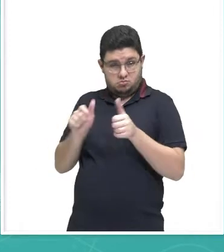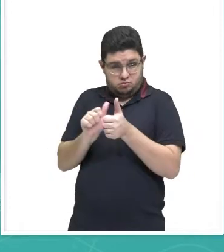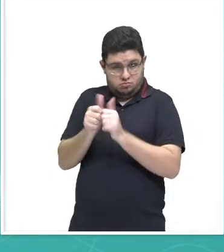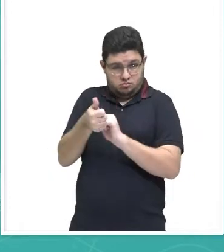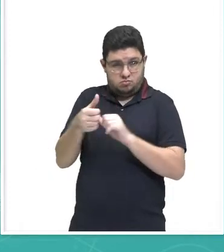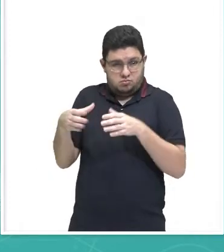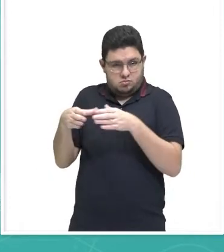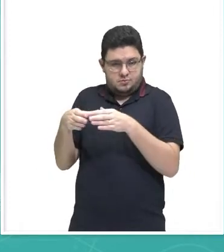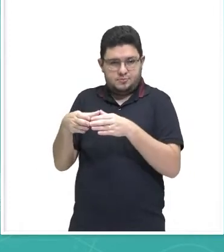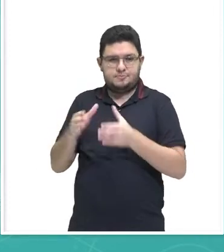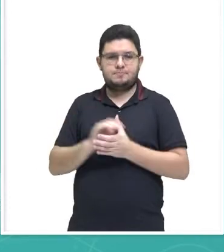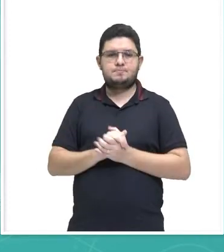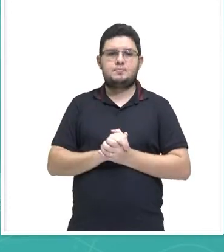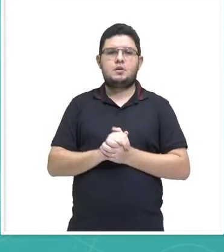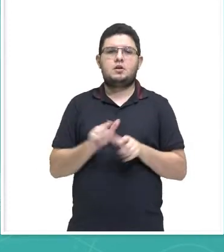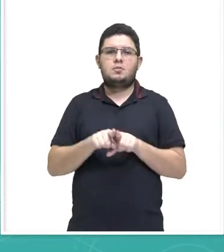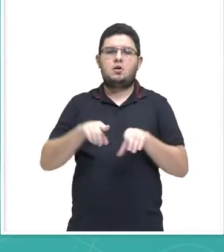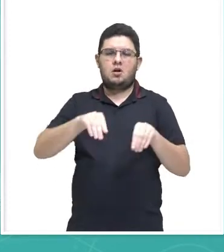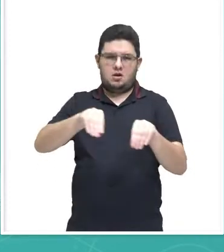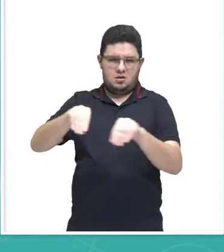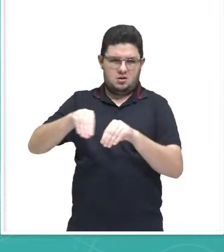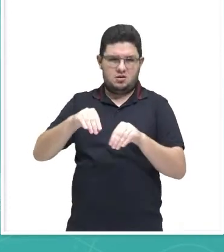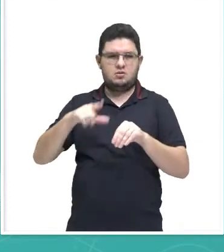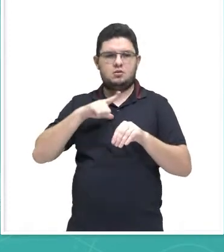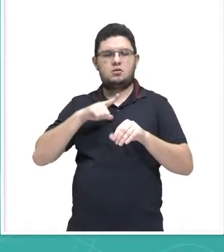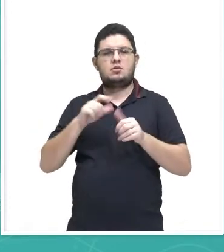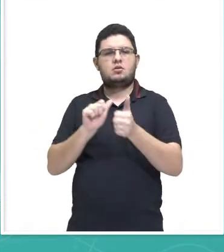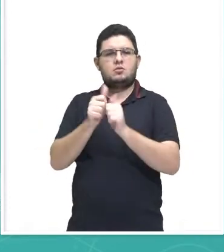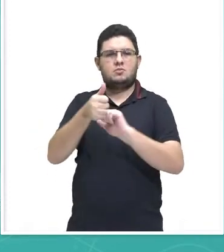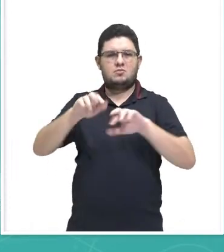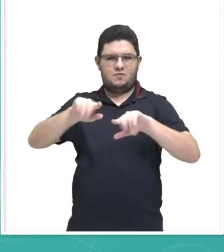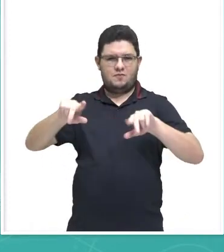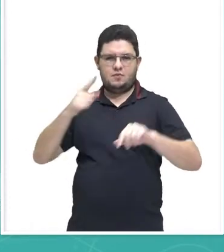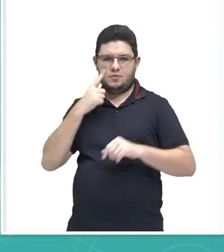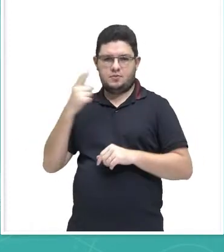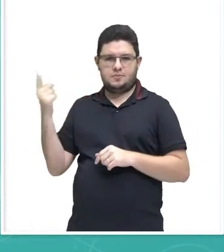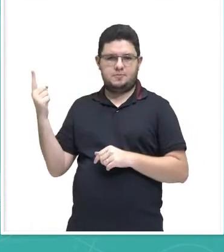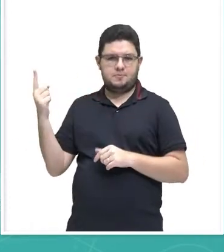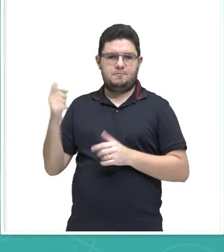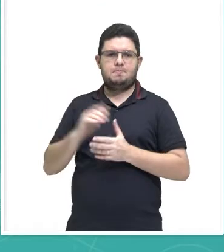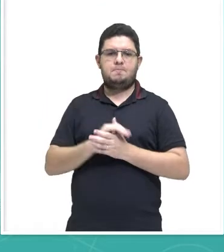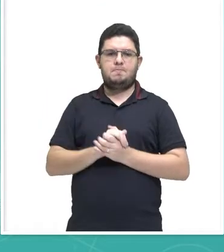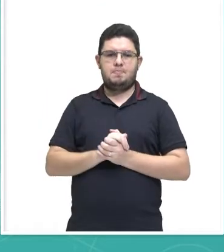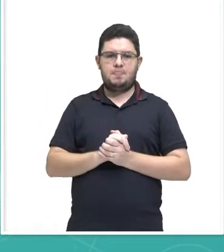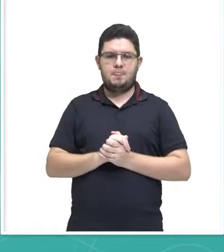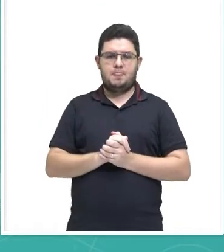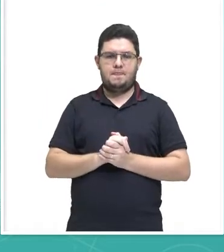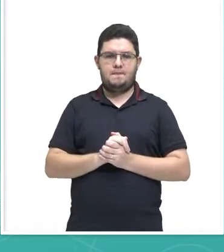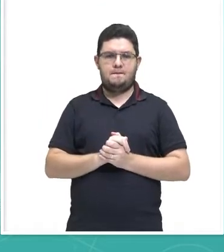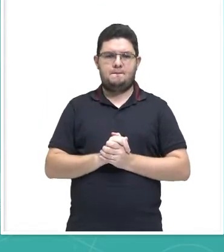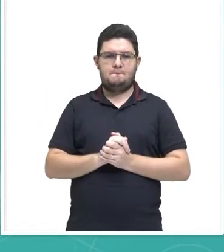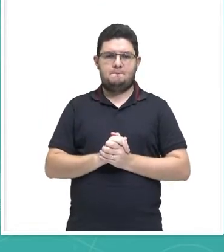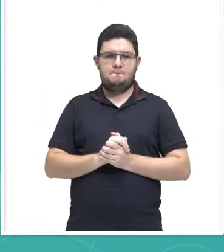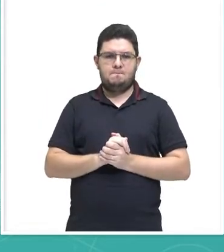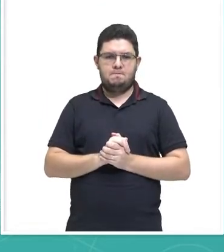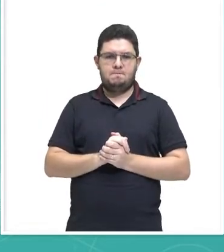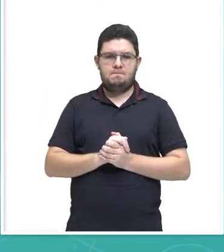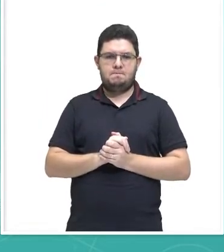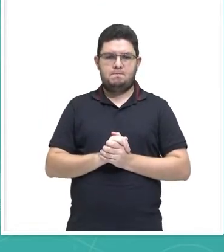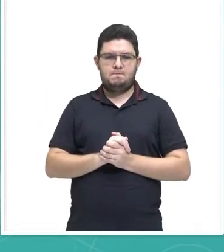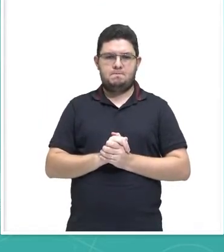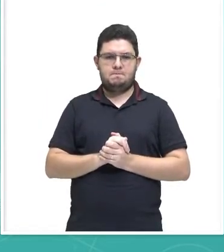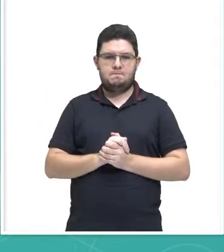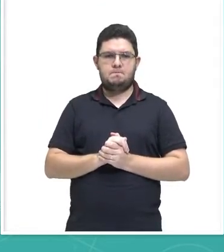para a areia, nós temos o futevôlei, nós temos o vôlei de areia, que também são esportes coletivos. Nós temos